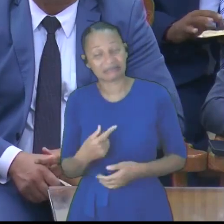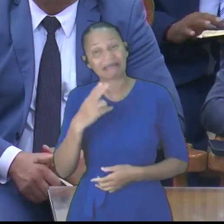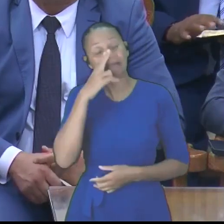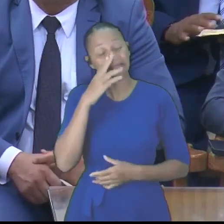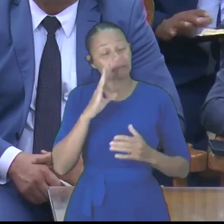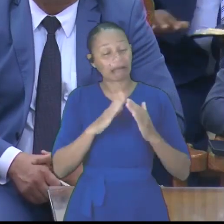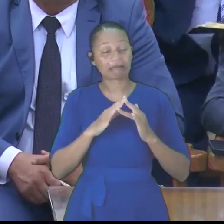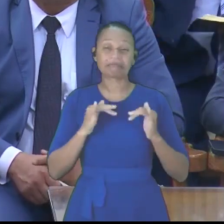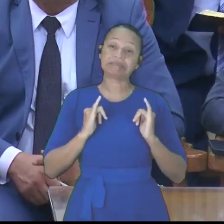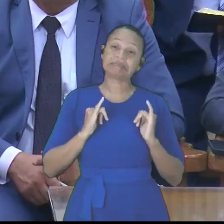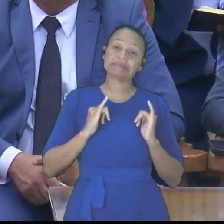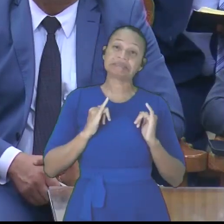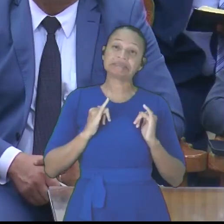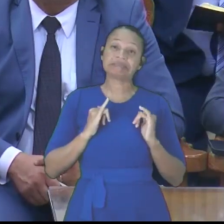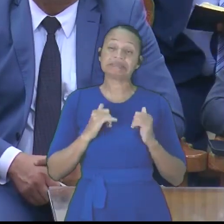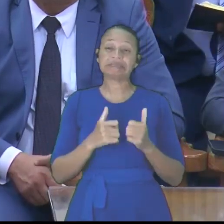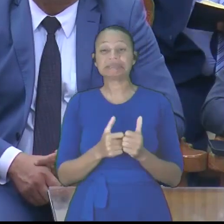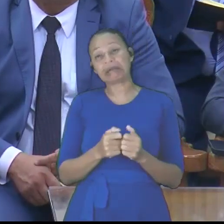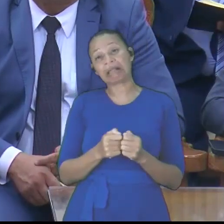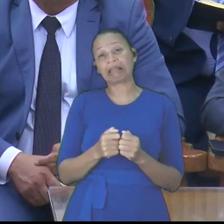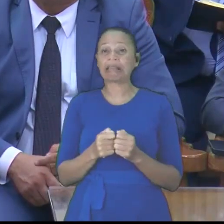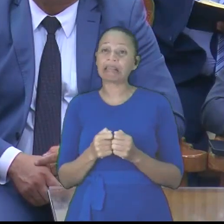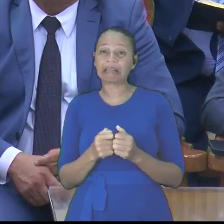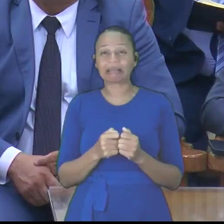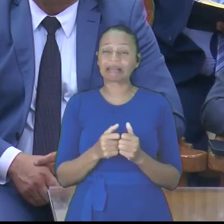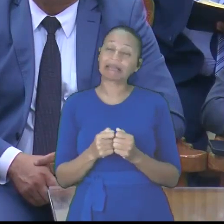irmão, jogando na internet.